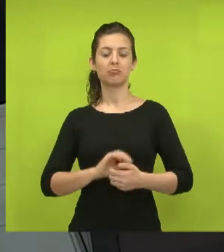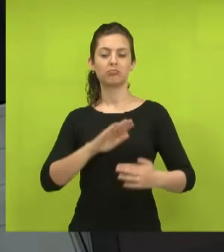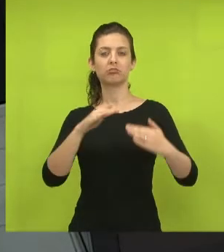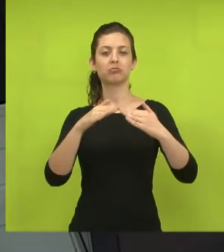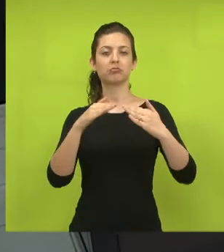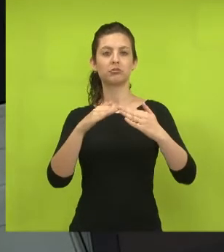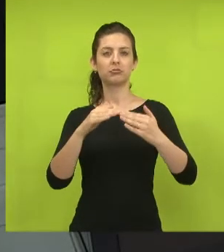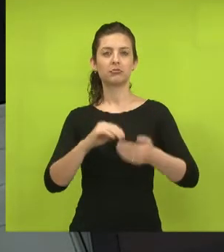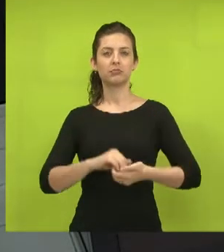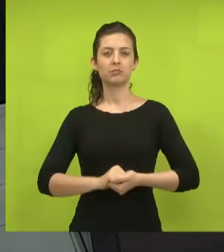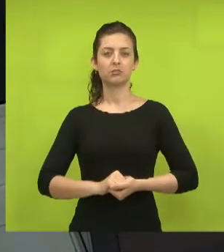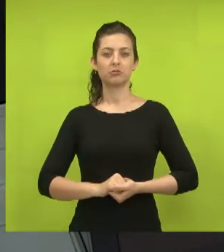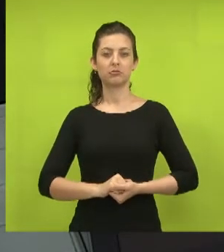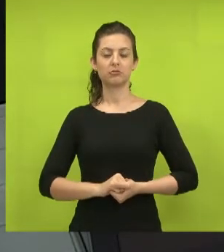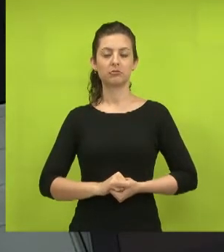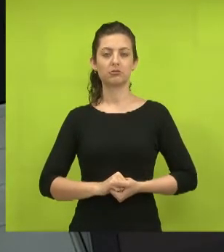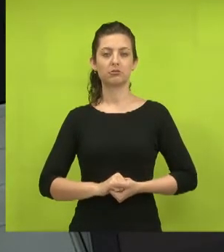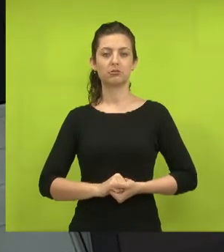Favorável.